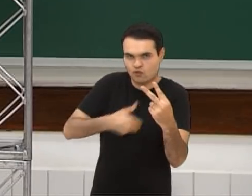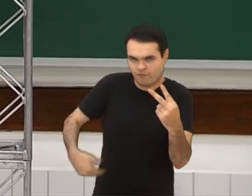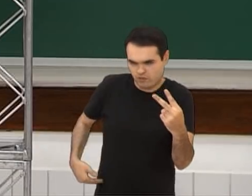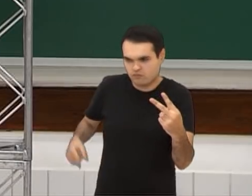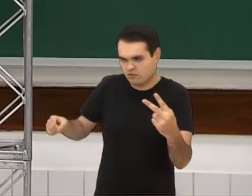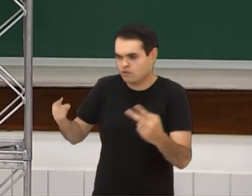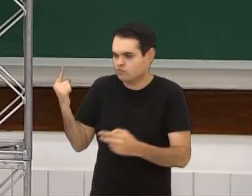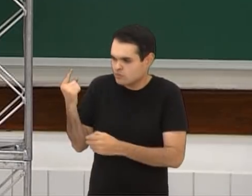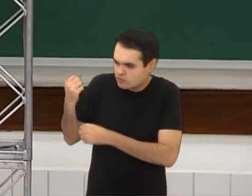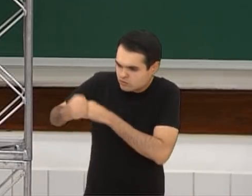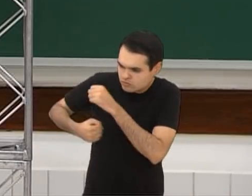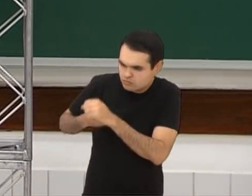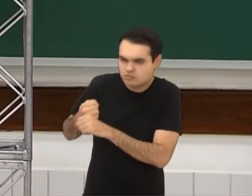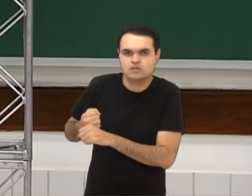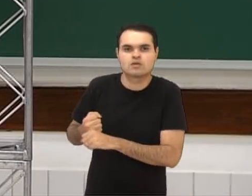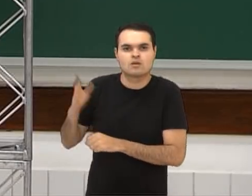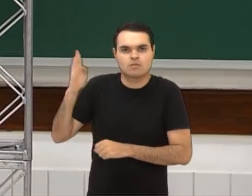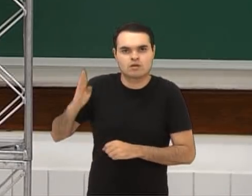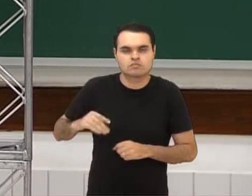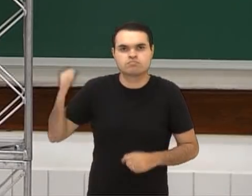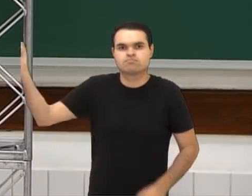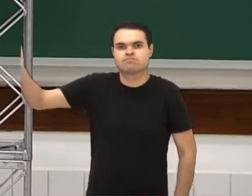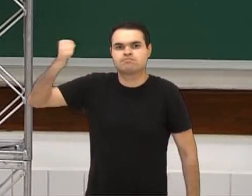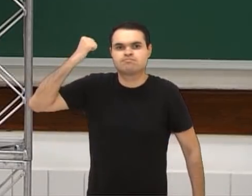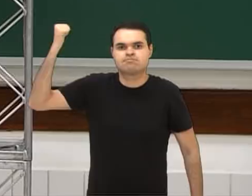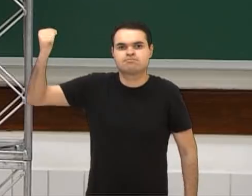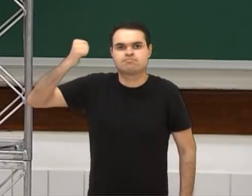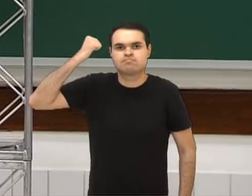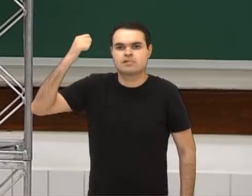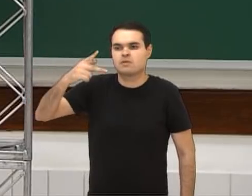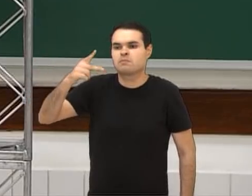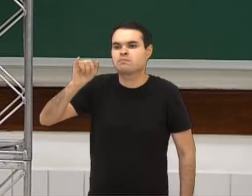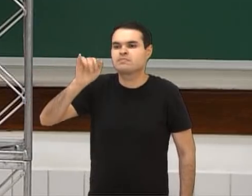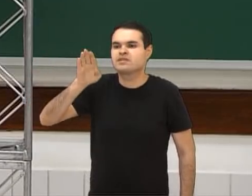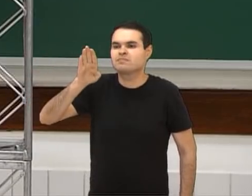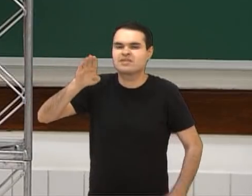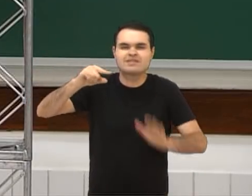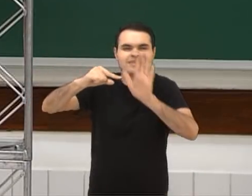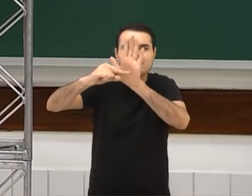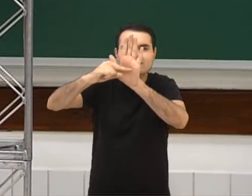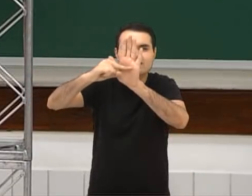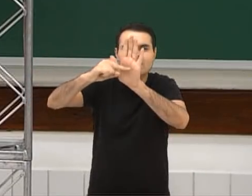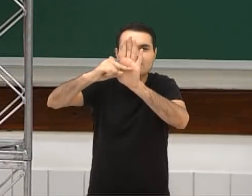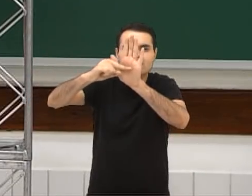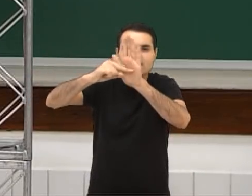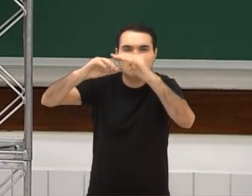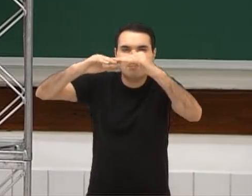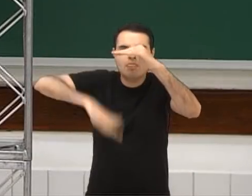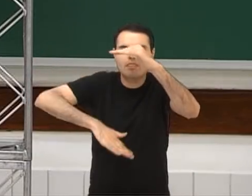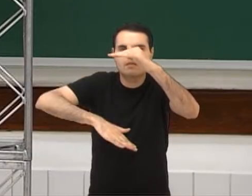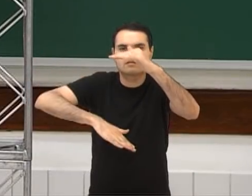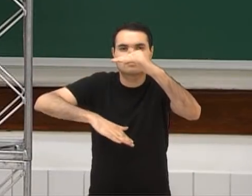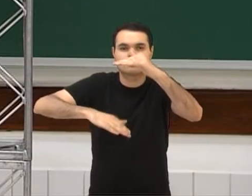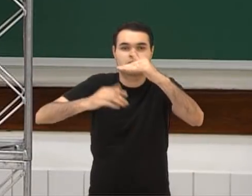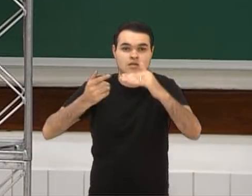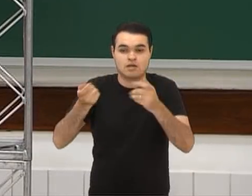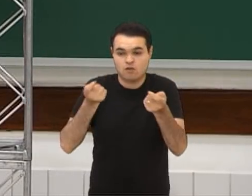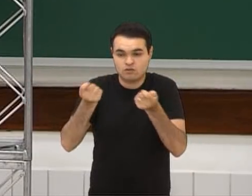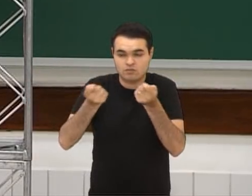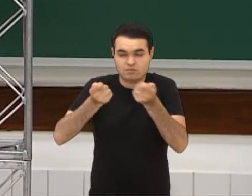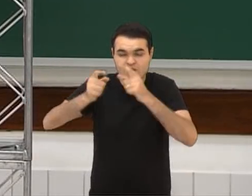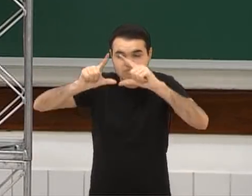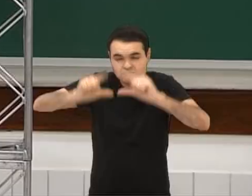a situação do Brasil se agravou. O Brasil apresentou um PIB negativo. A nossa economia encolheu